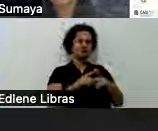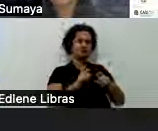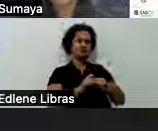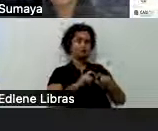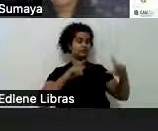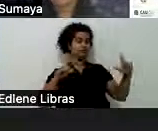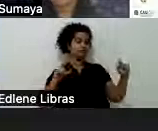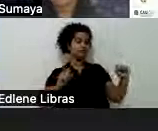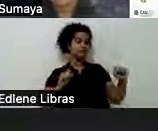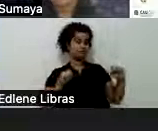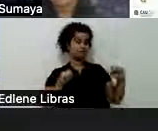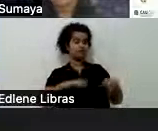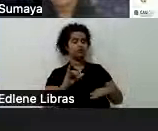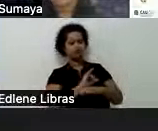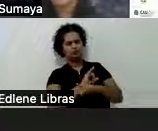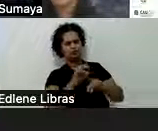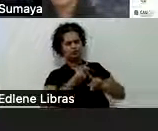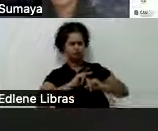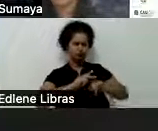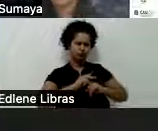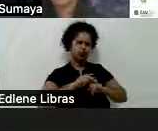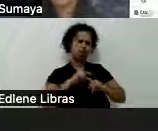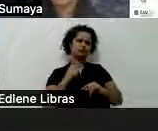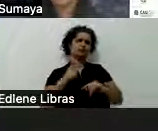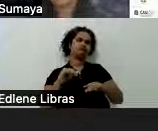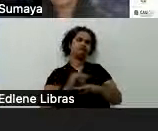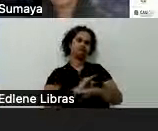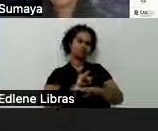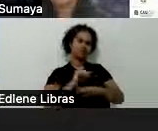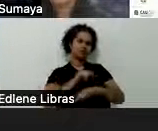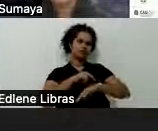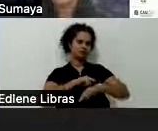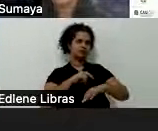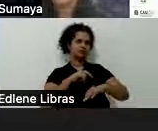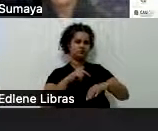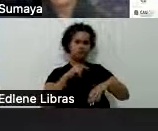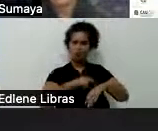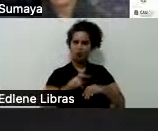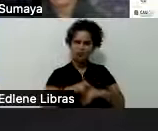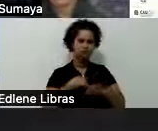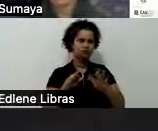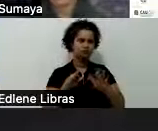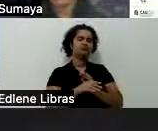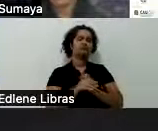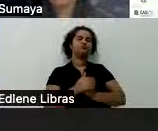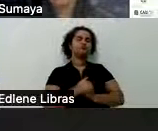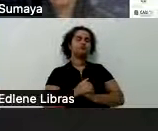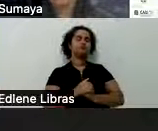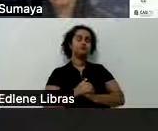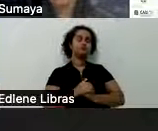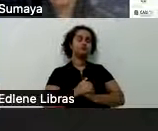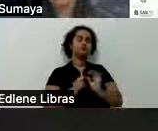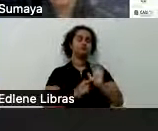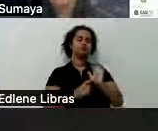poderia ainda ser ajustado, e ajustaram em tempo real, mostrando essa